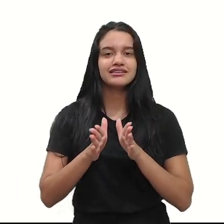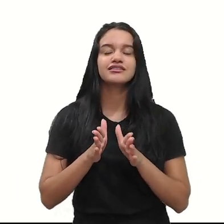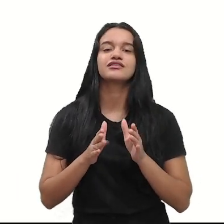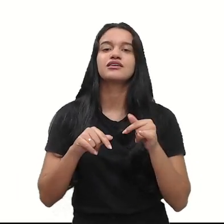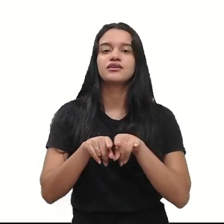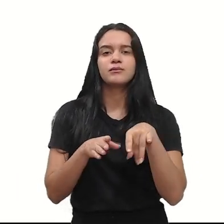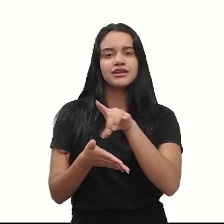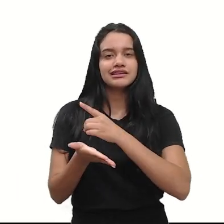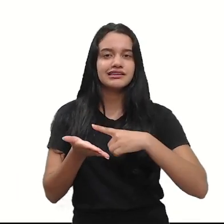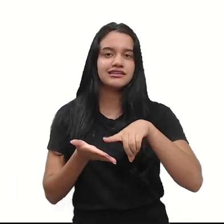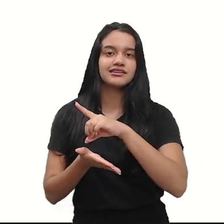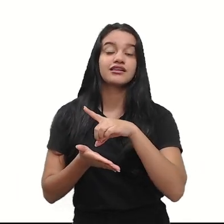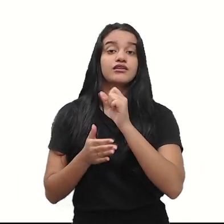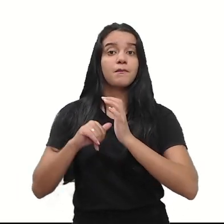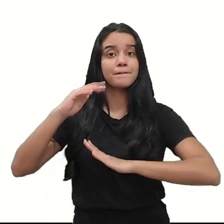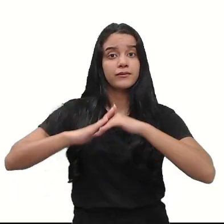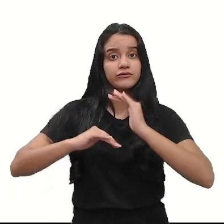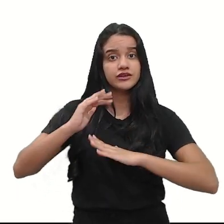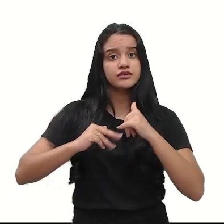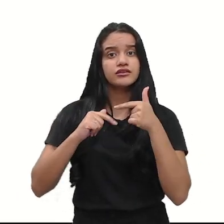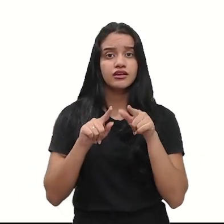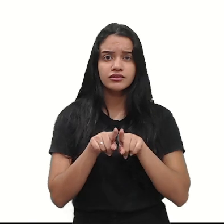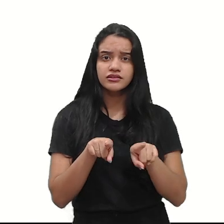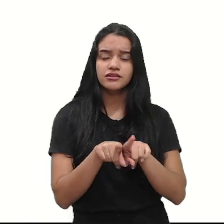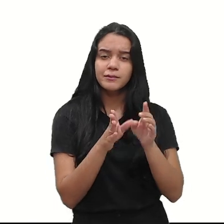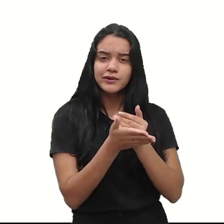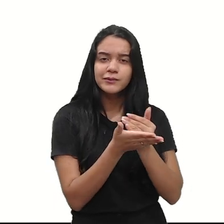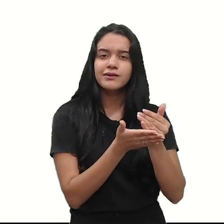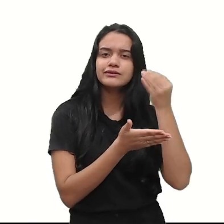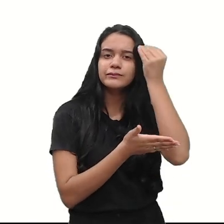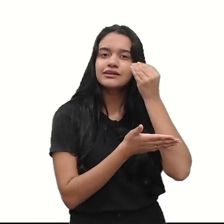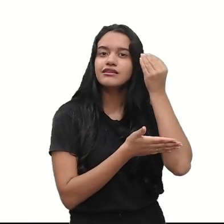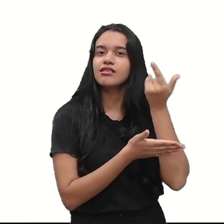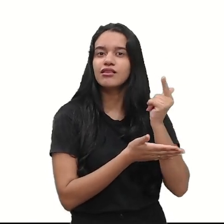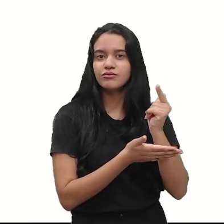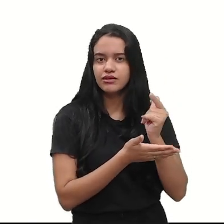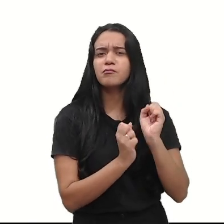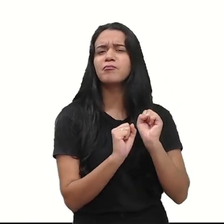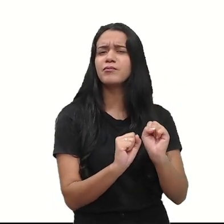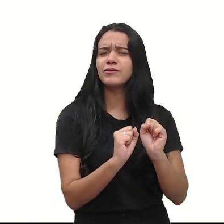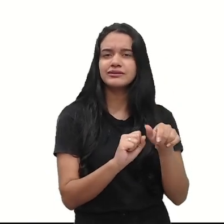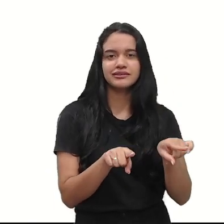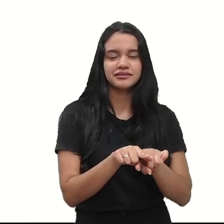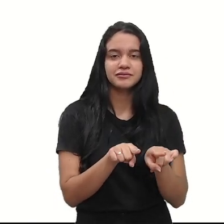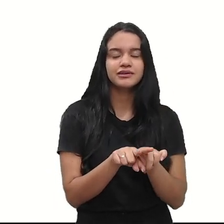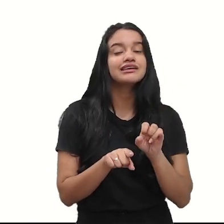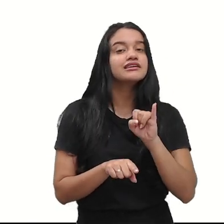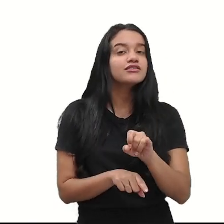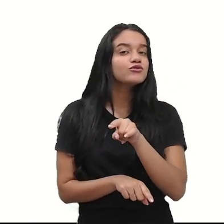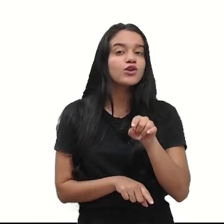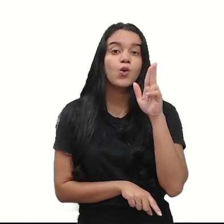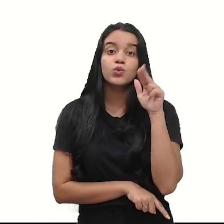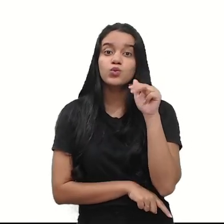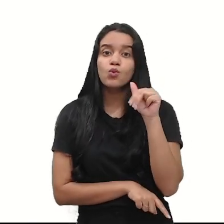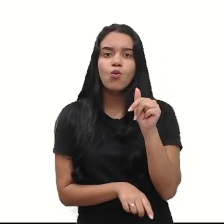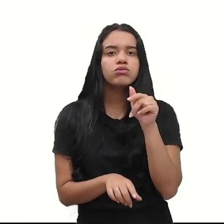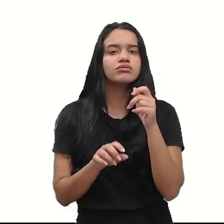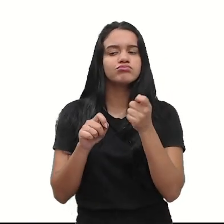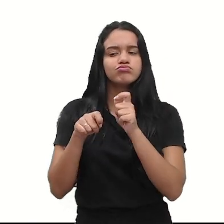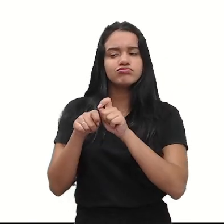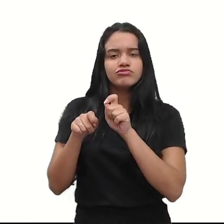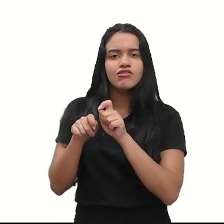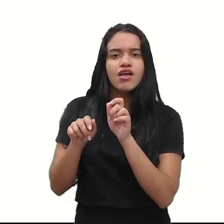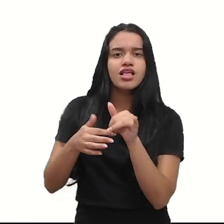designers profissionais quanto para iniciantes sem experiência no design. Então, se você nunca fez qualquer tipo